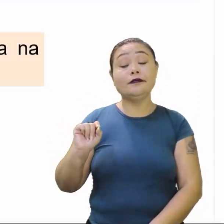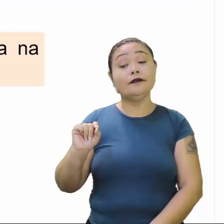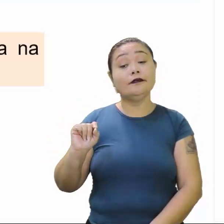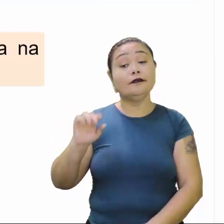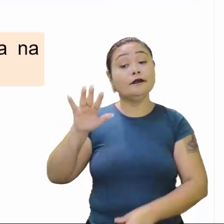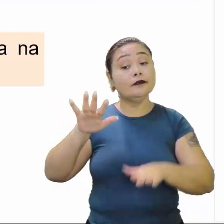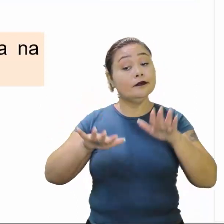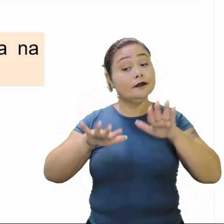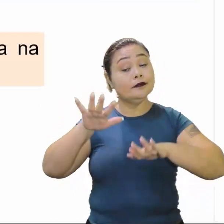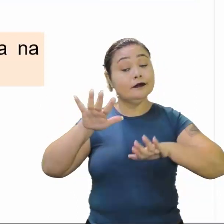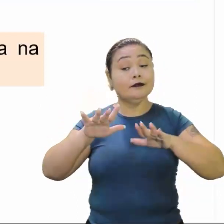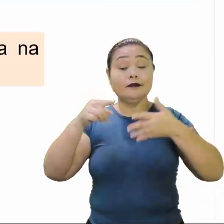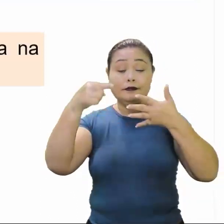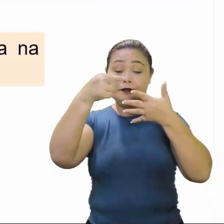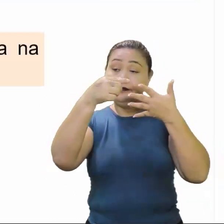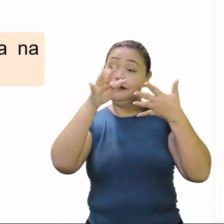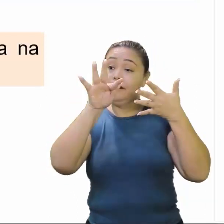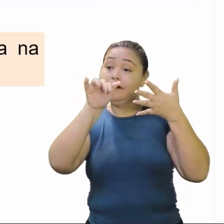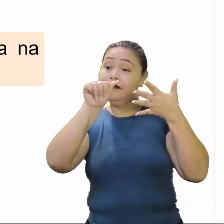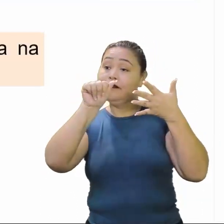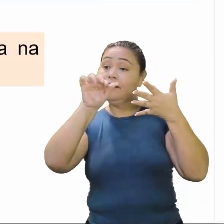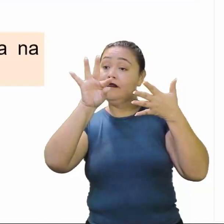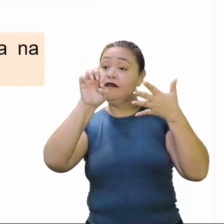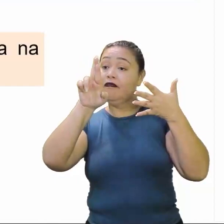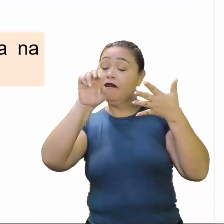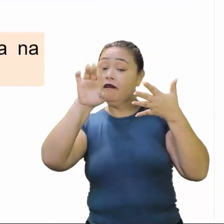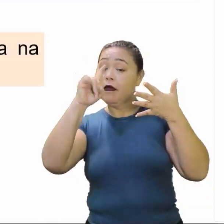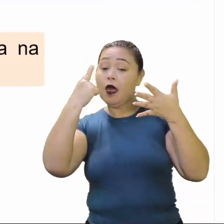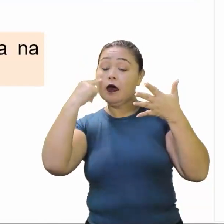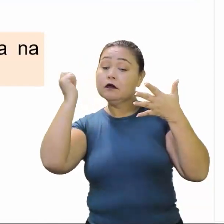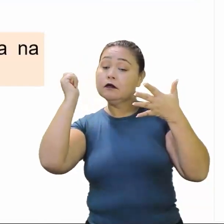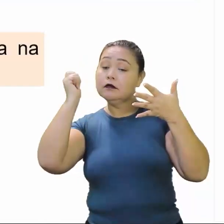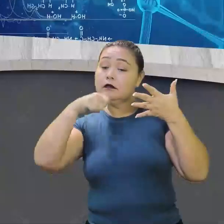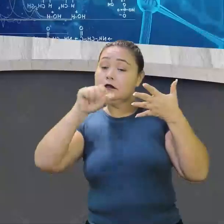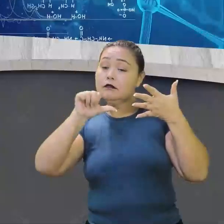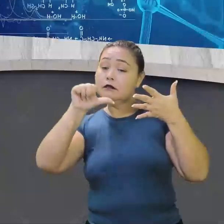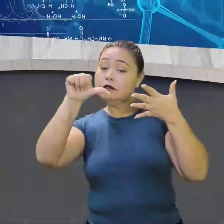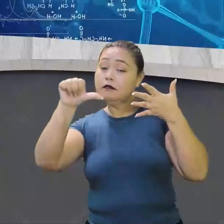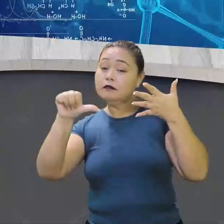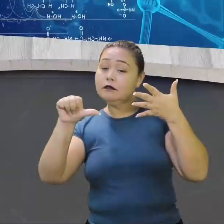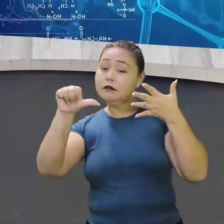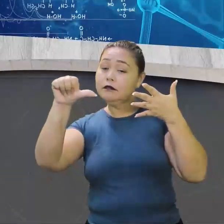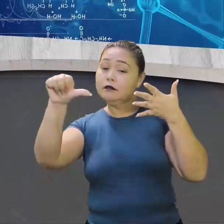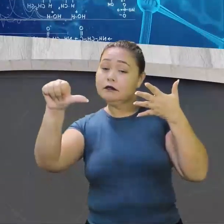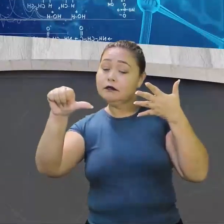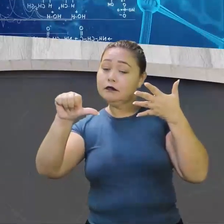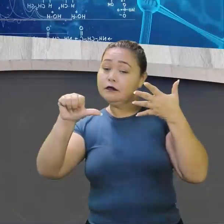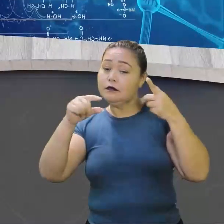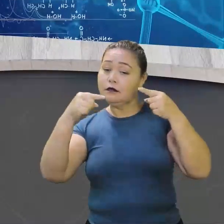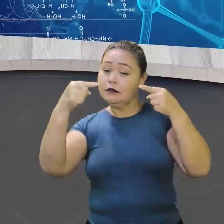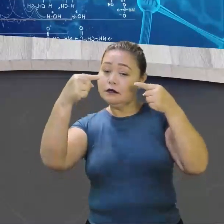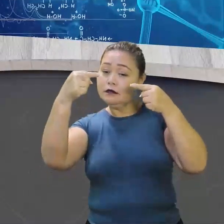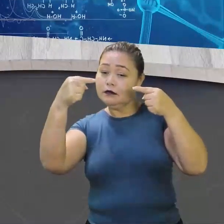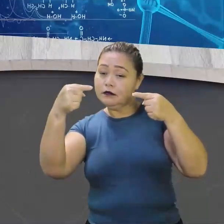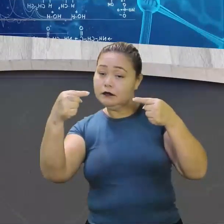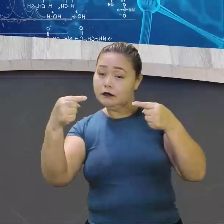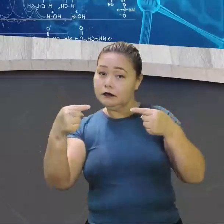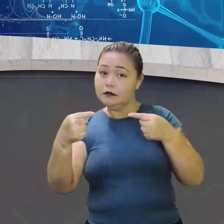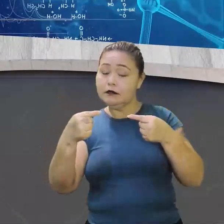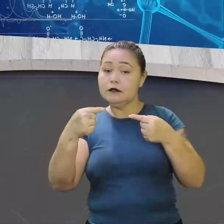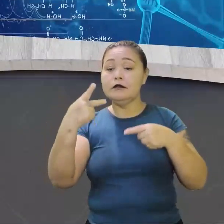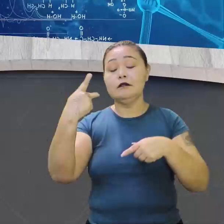alguns fatores são possíveis de alterar a propriedade